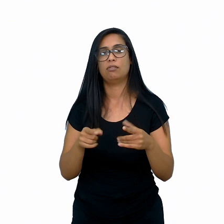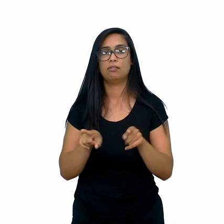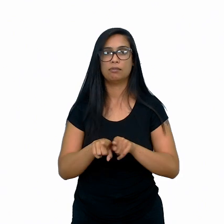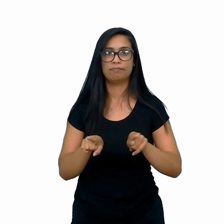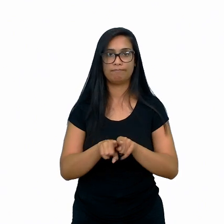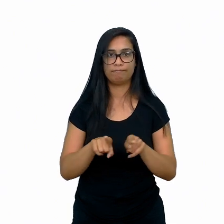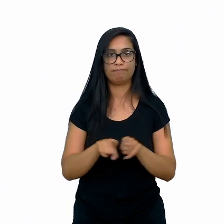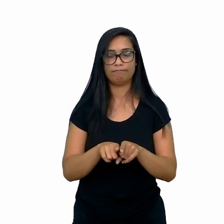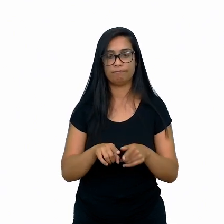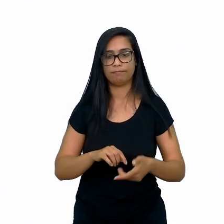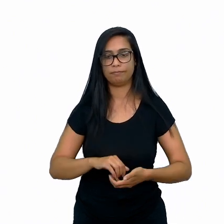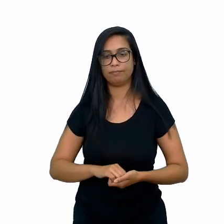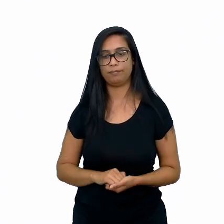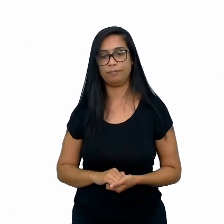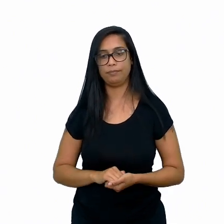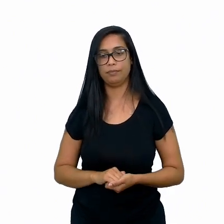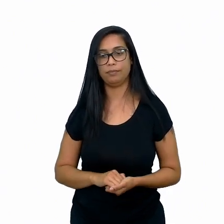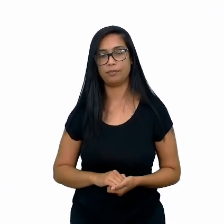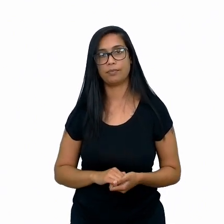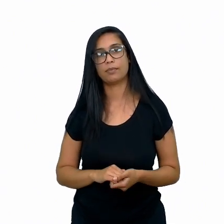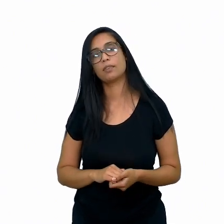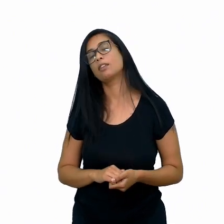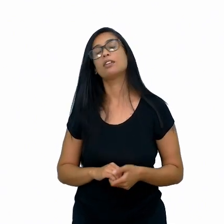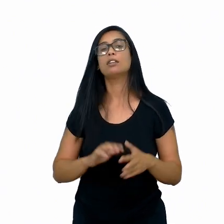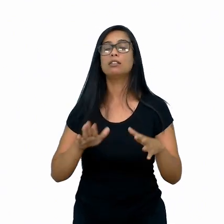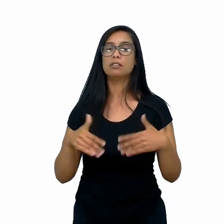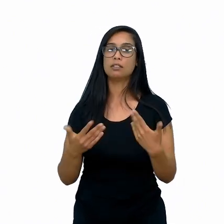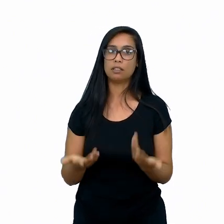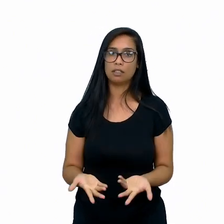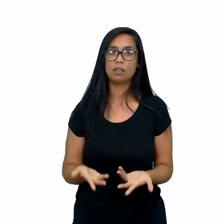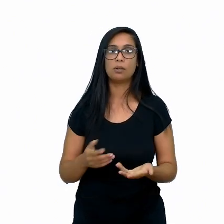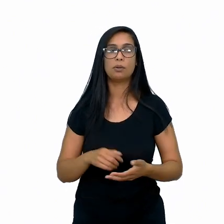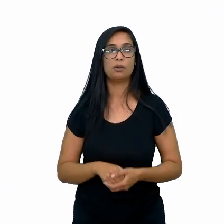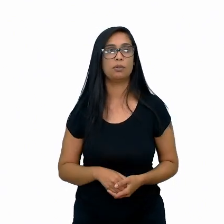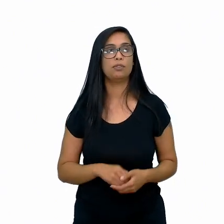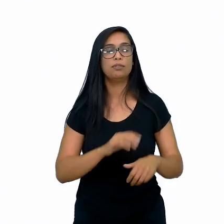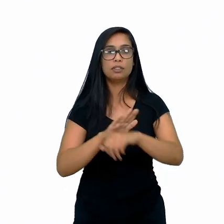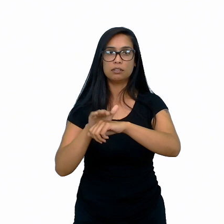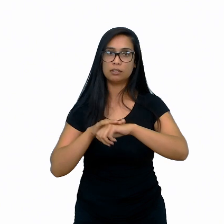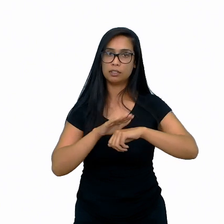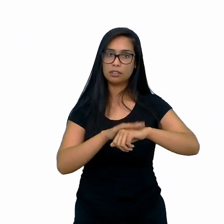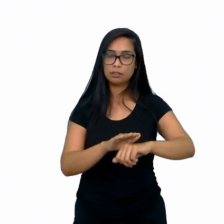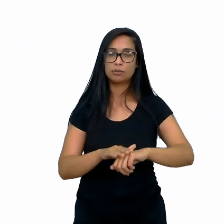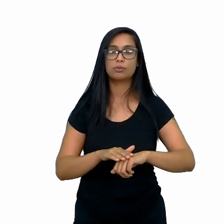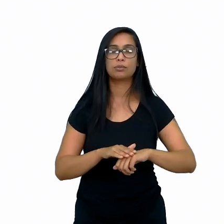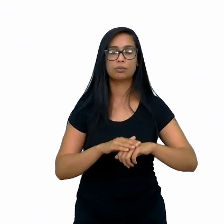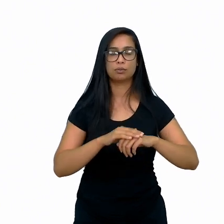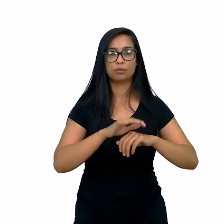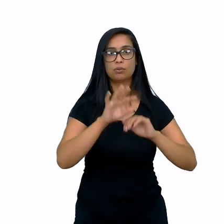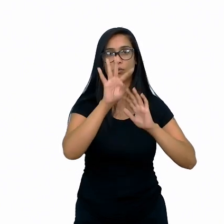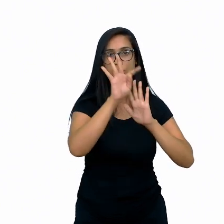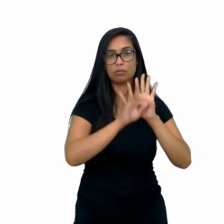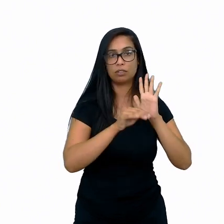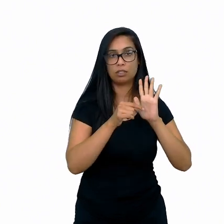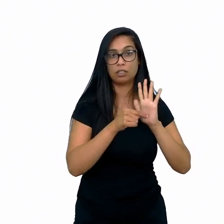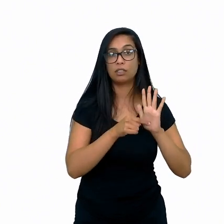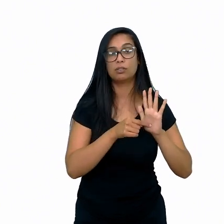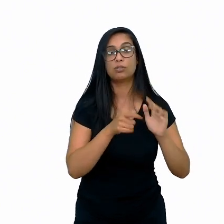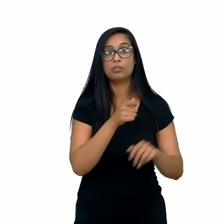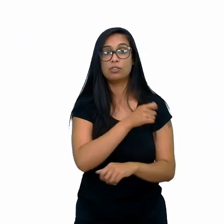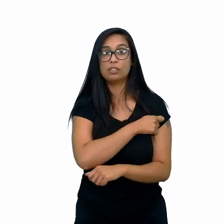Assim, durante o processo de produção do texto, os estudantes irão planejar o